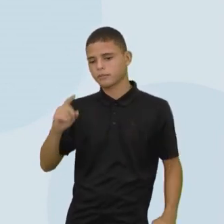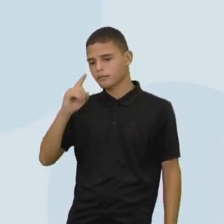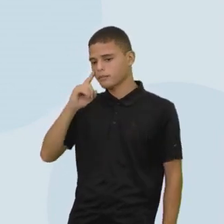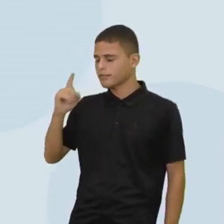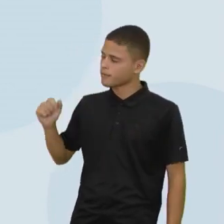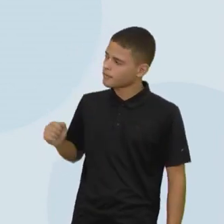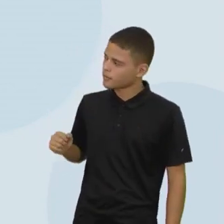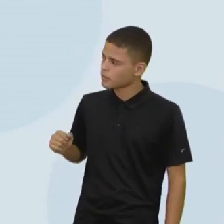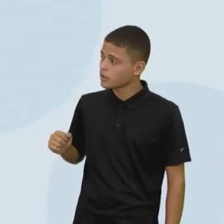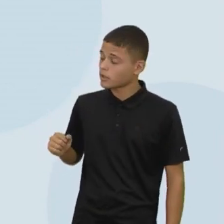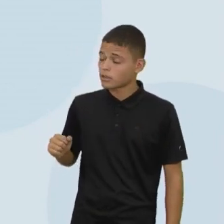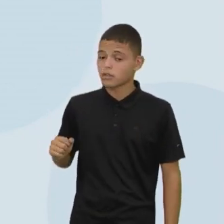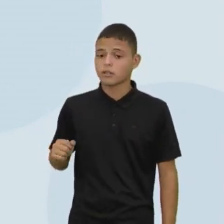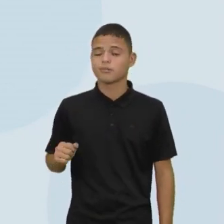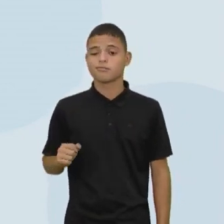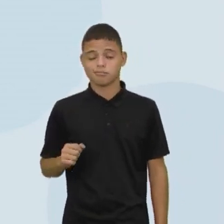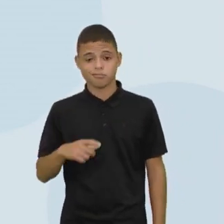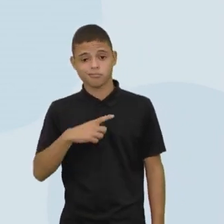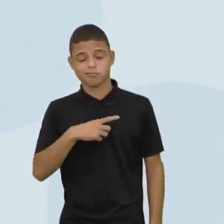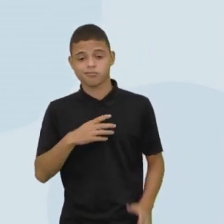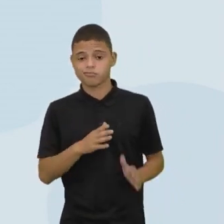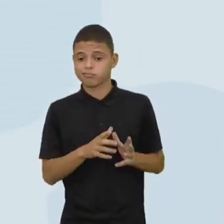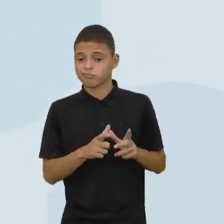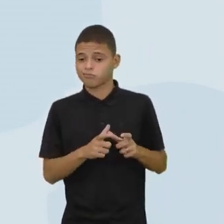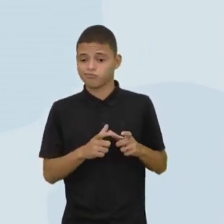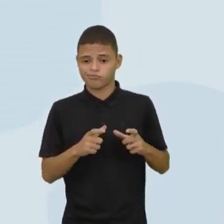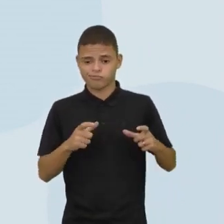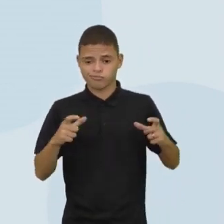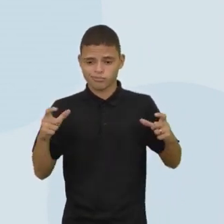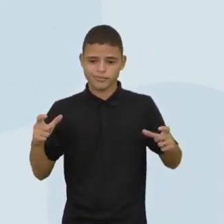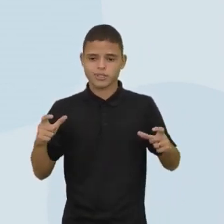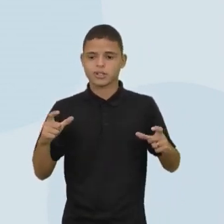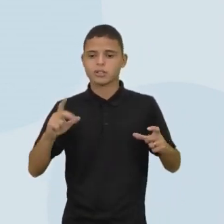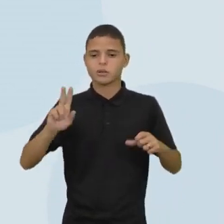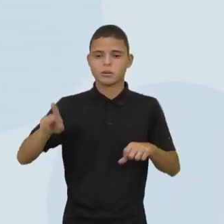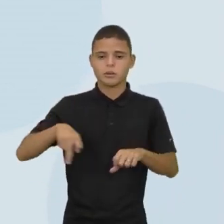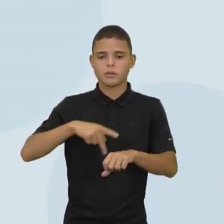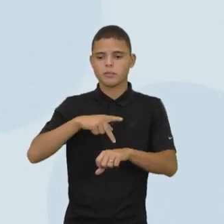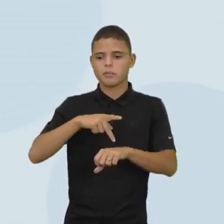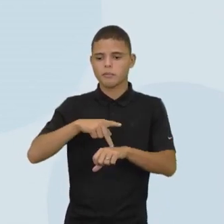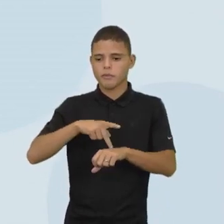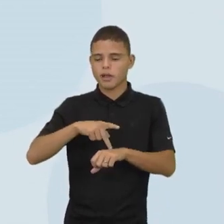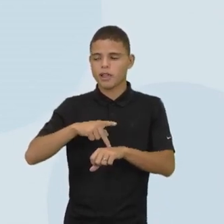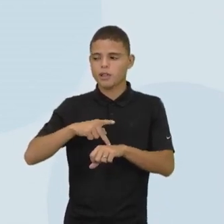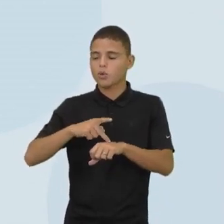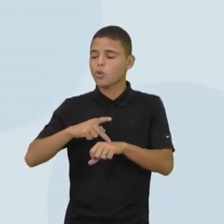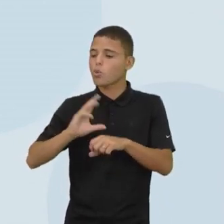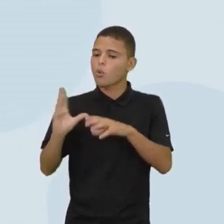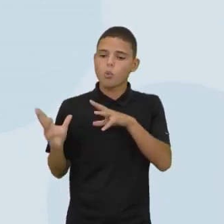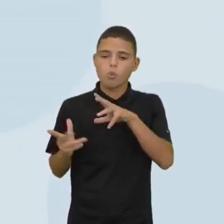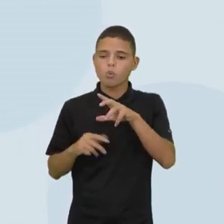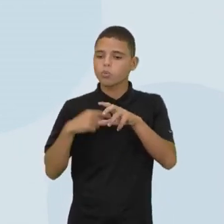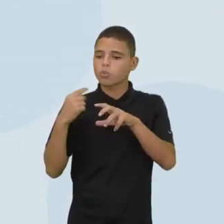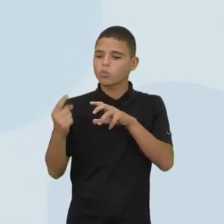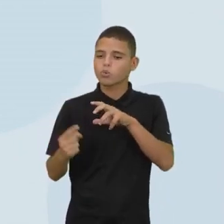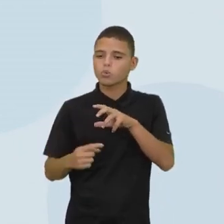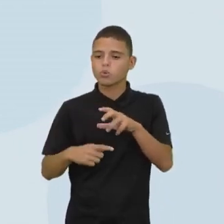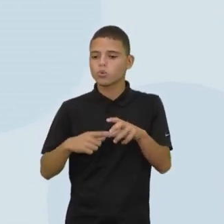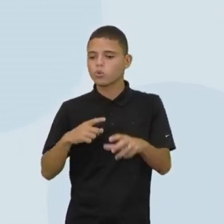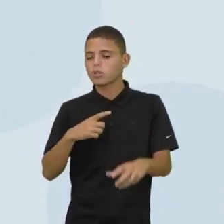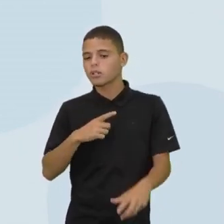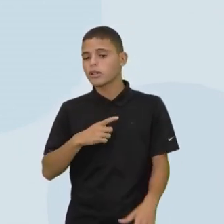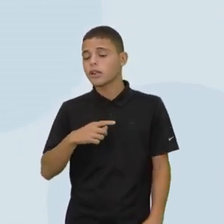a maior área territorial aí que nós temos, né? E temos o maior país do mundo aí, né? A China, com mais de 9 milhões e meio